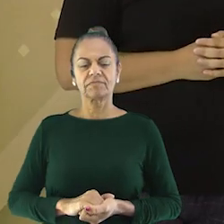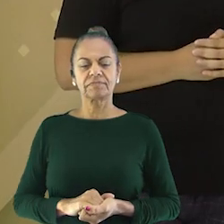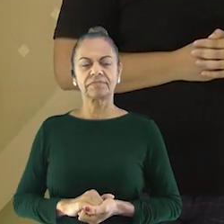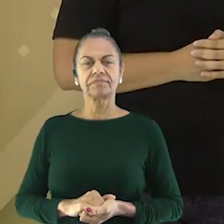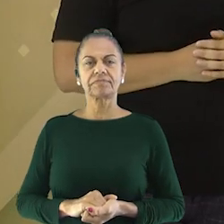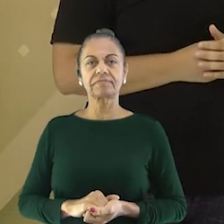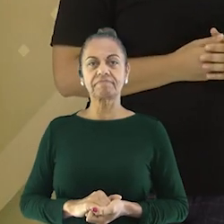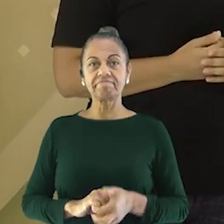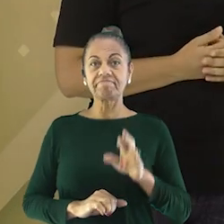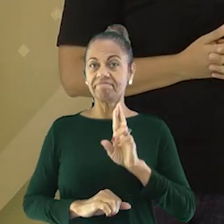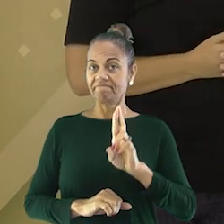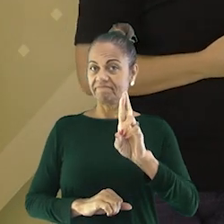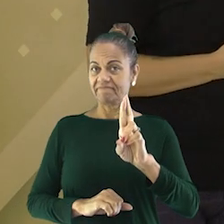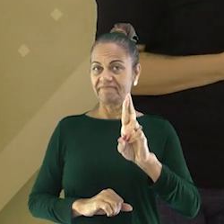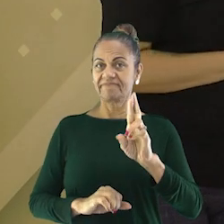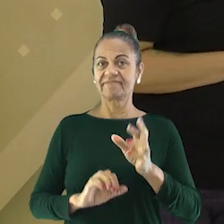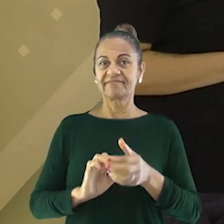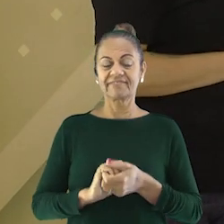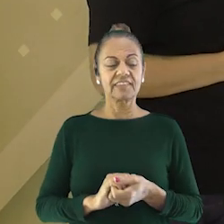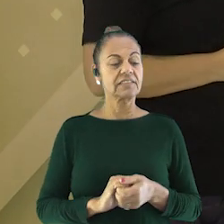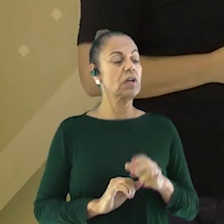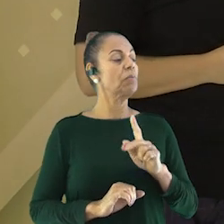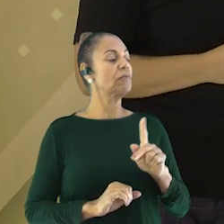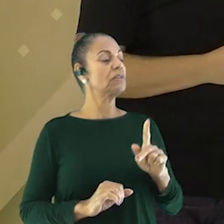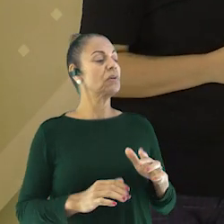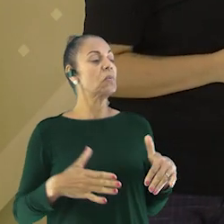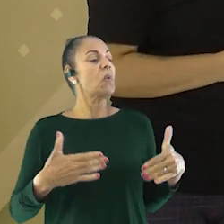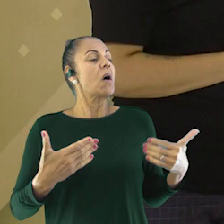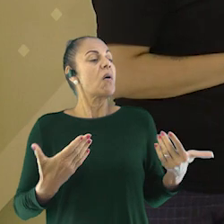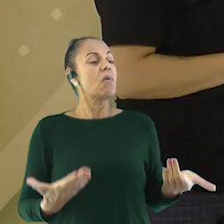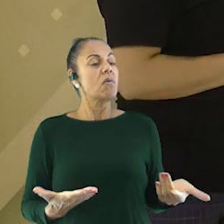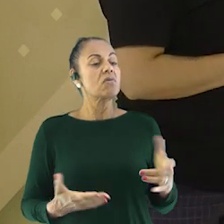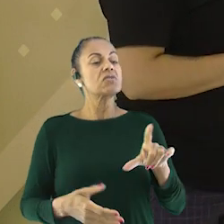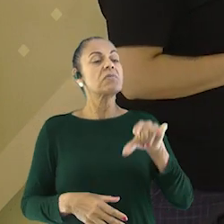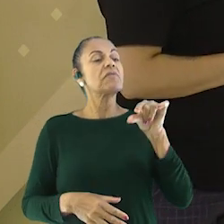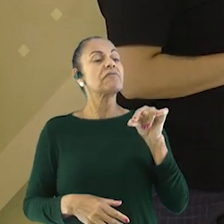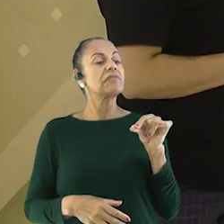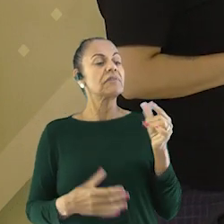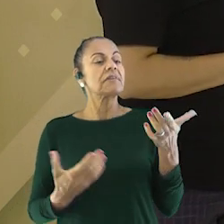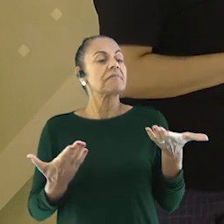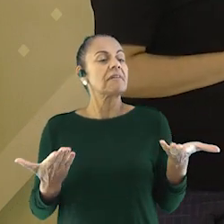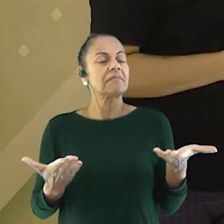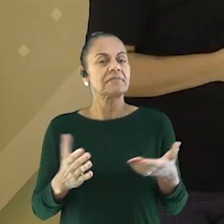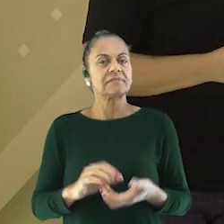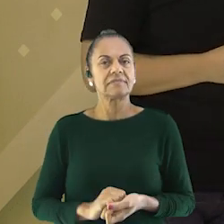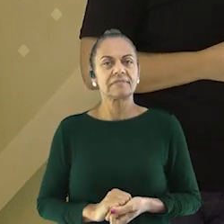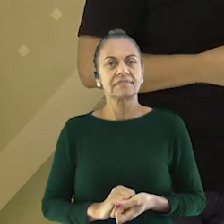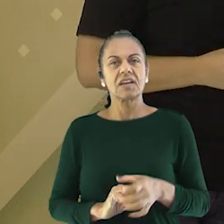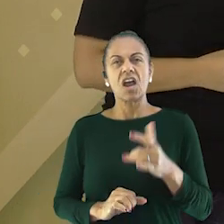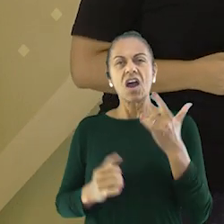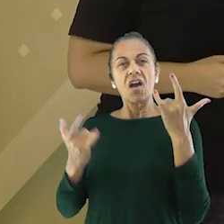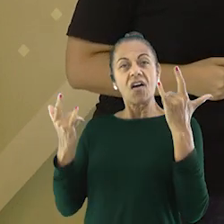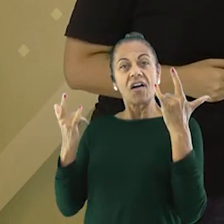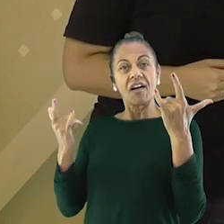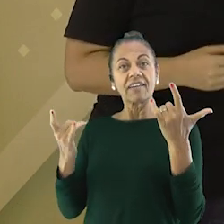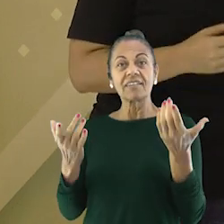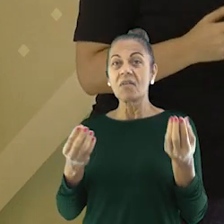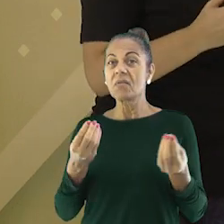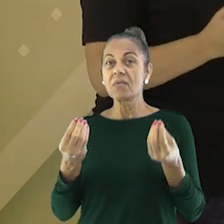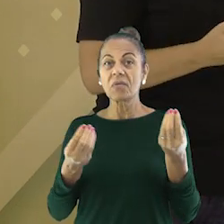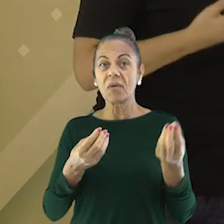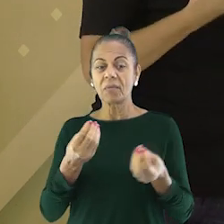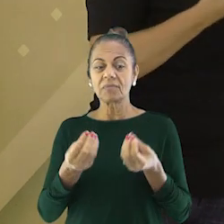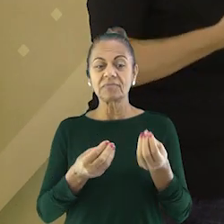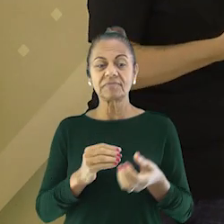Vamos ver a resposta? Professora, which kind of music do you prefer? Rock or soul? I think rock